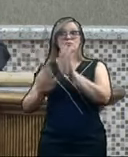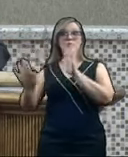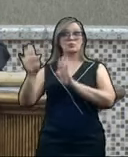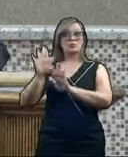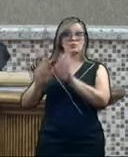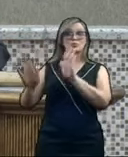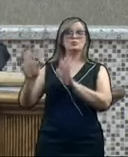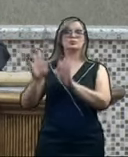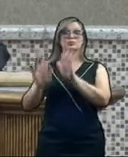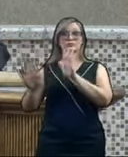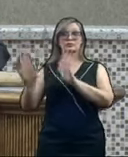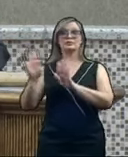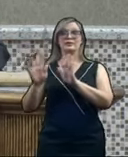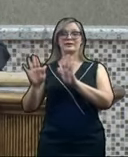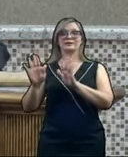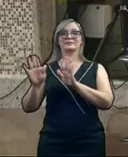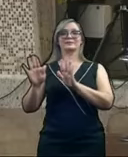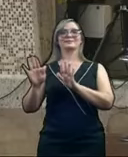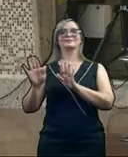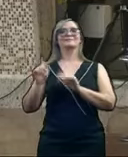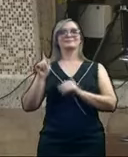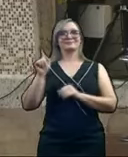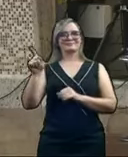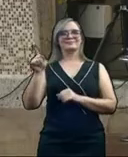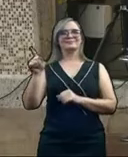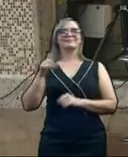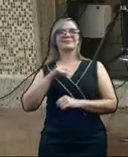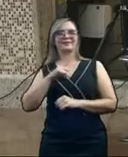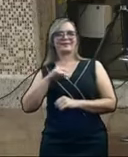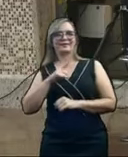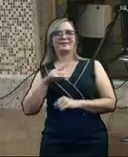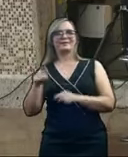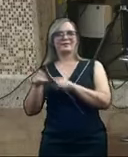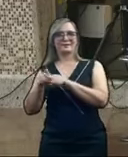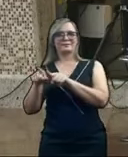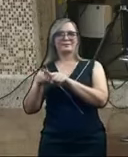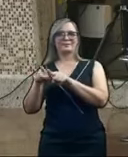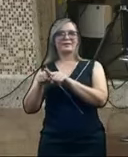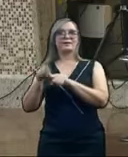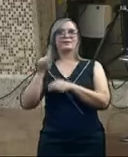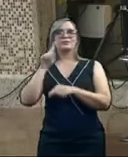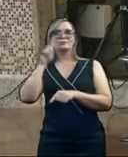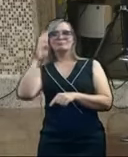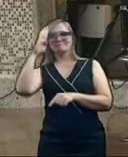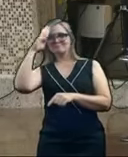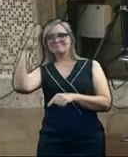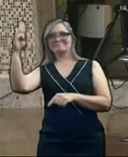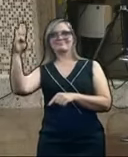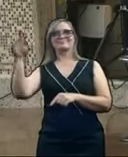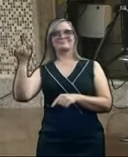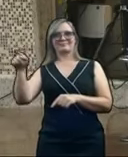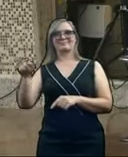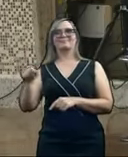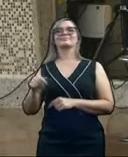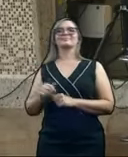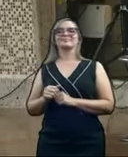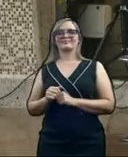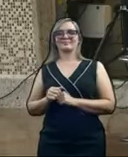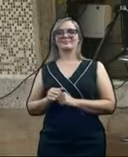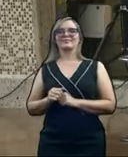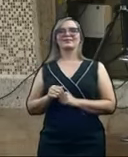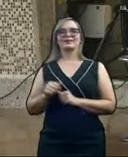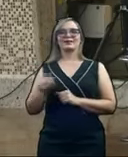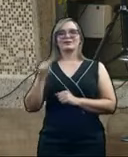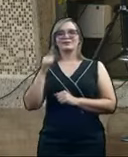mas tinha o preferido da mamãe e ele recebia podemos conjecturar